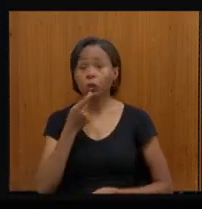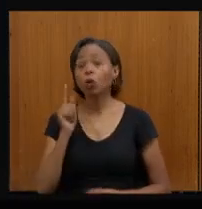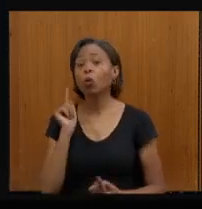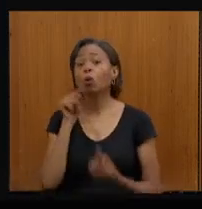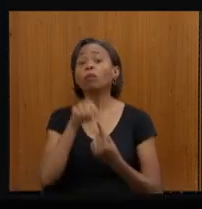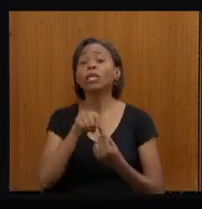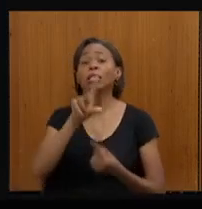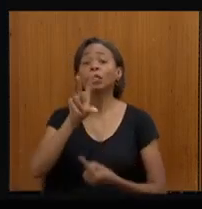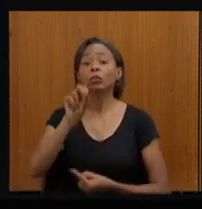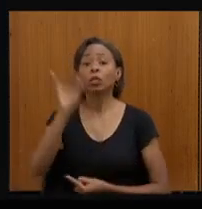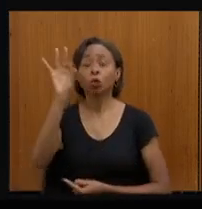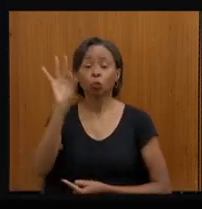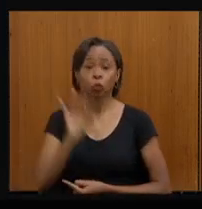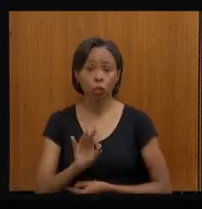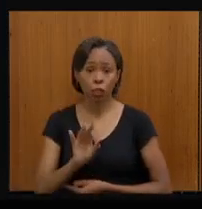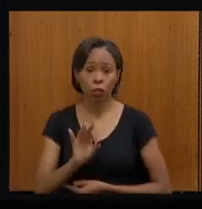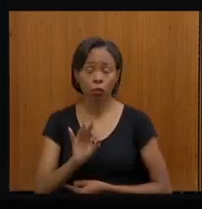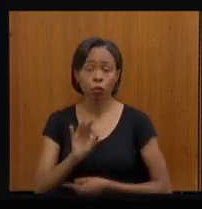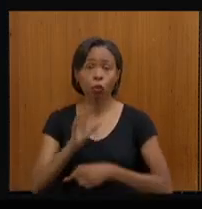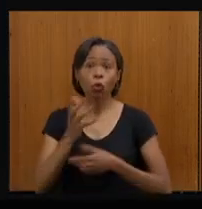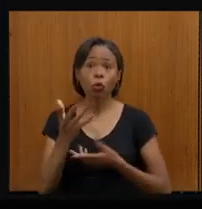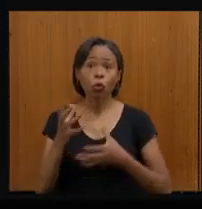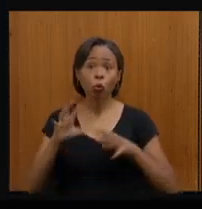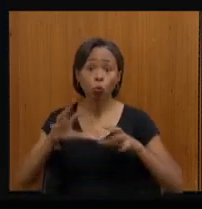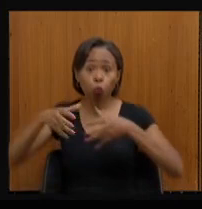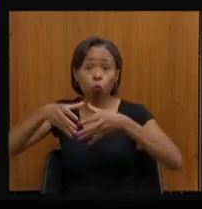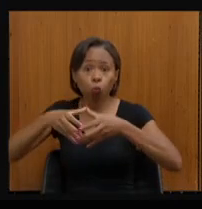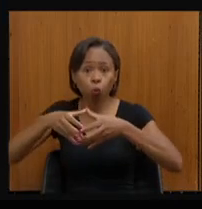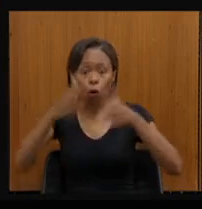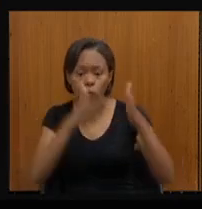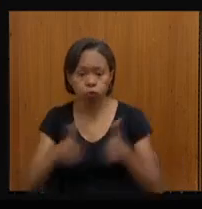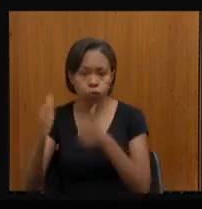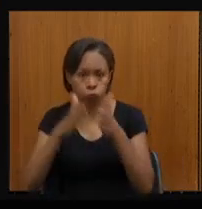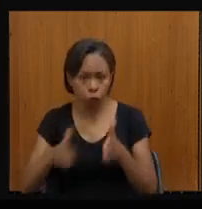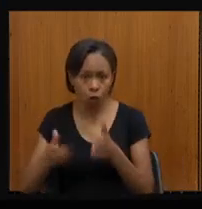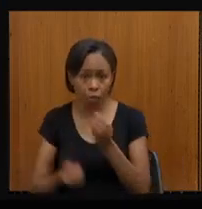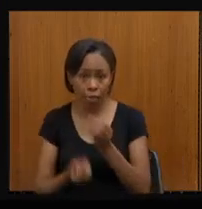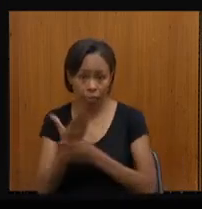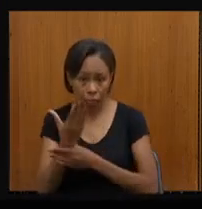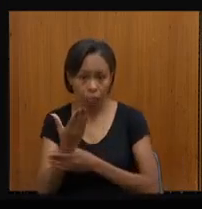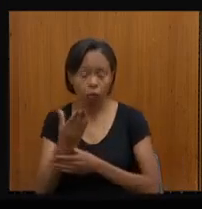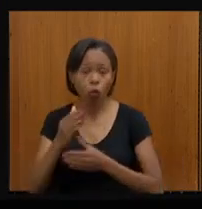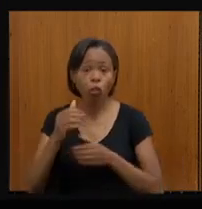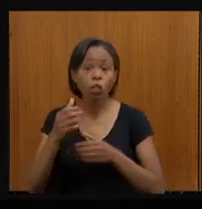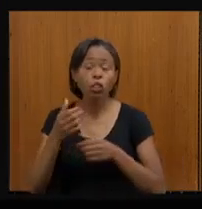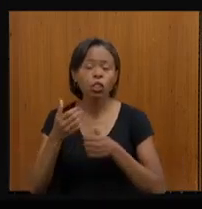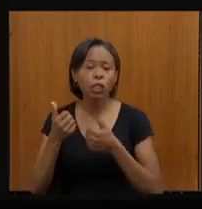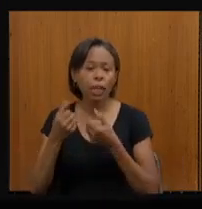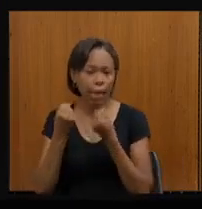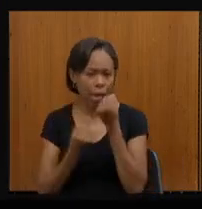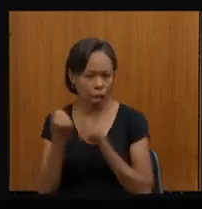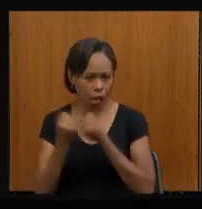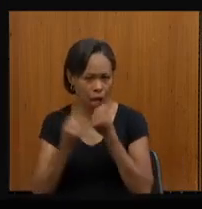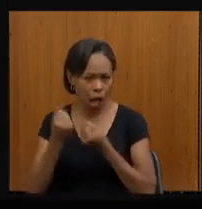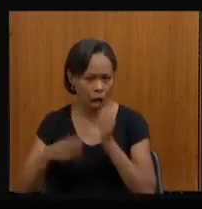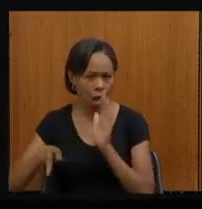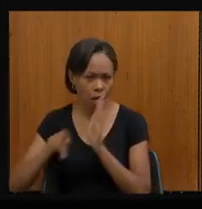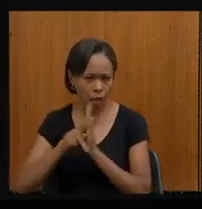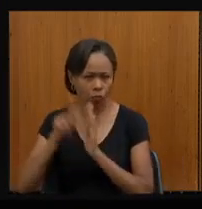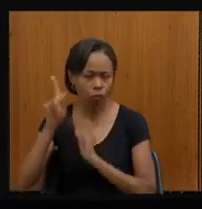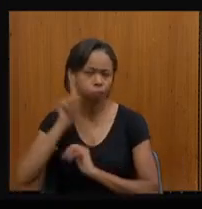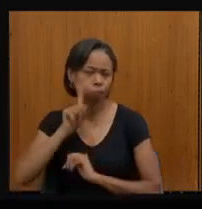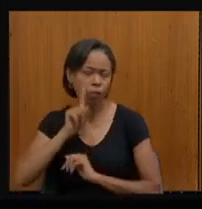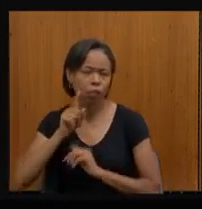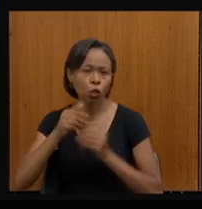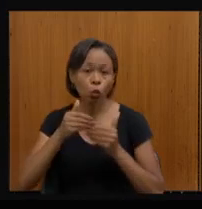que cinquenta por cento da frota americana da produção de automóveis nos Estados Unidos a partir